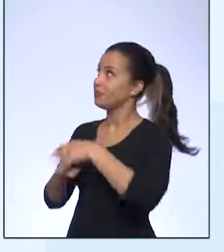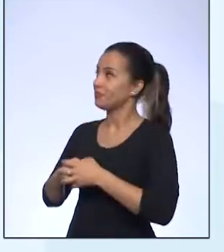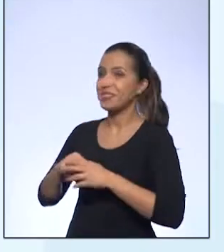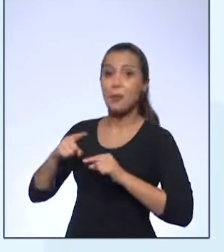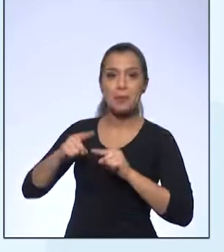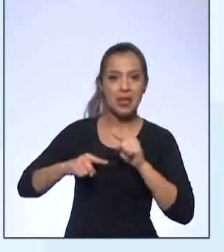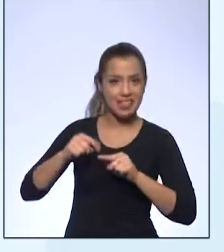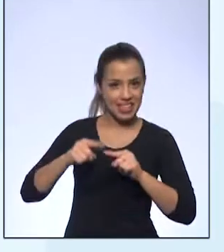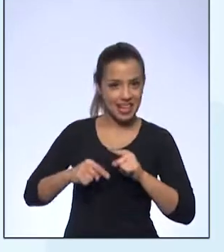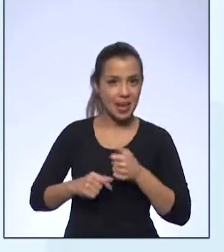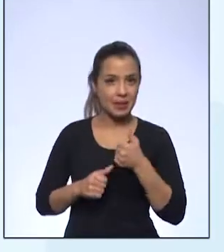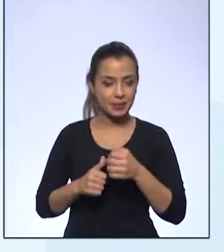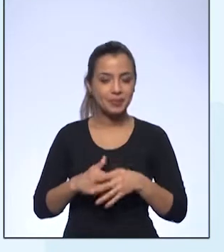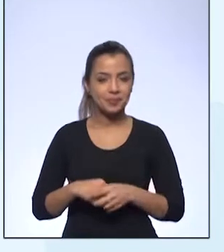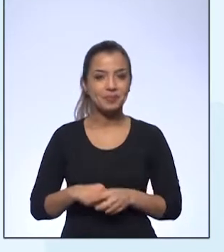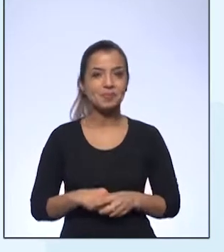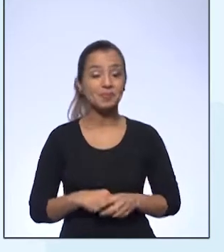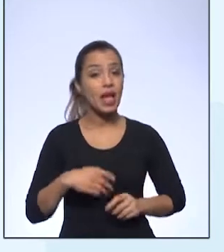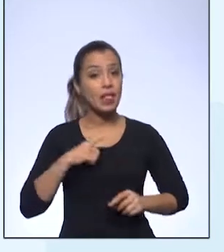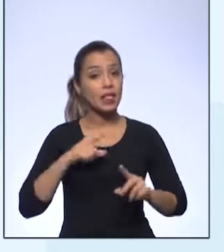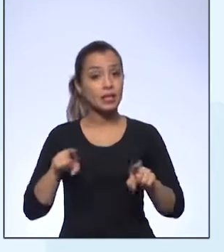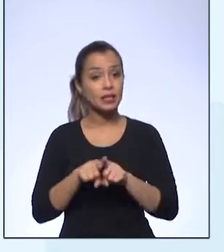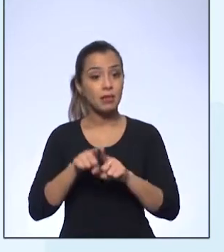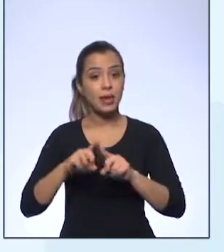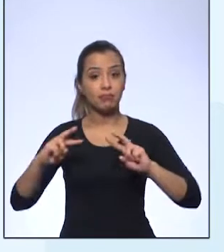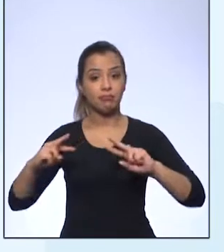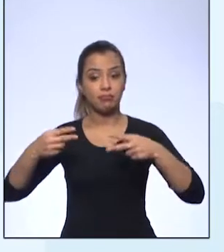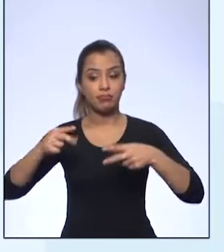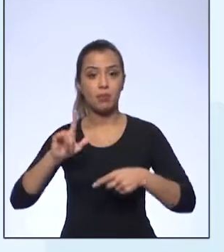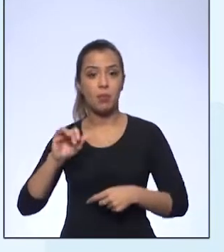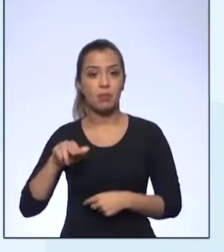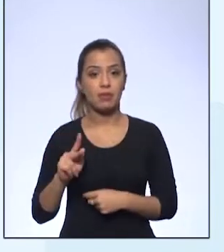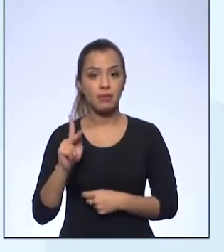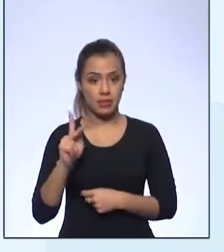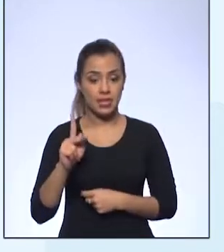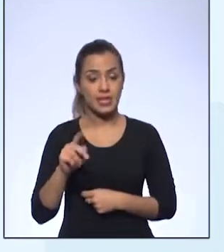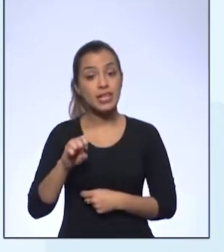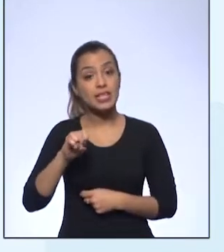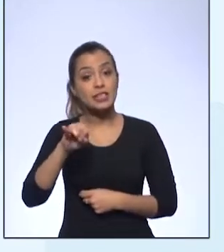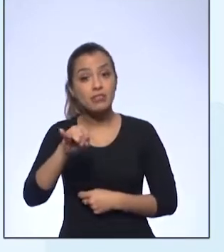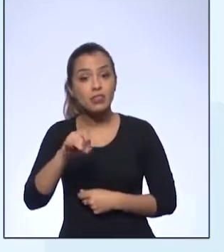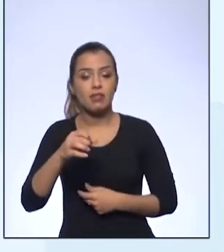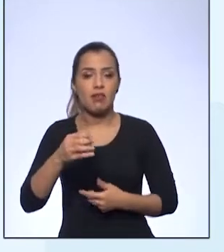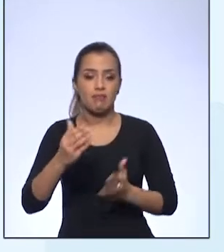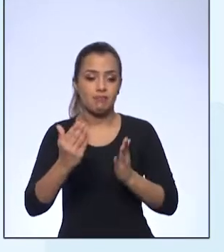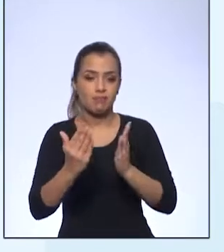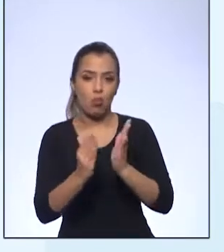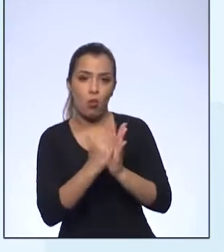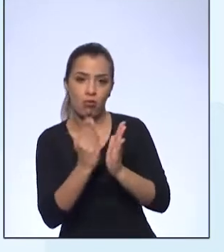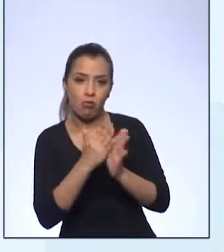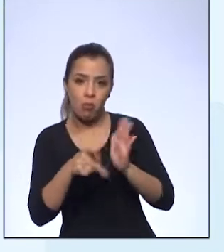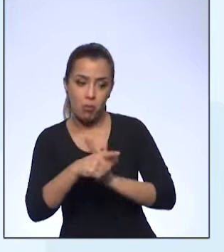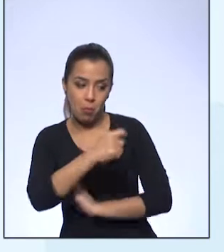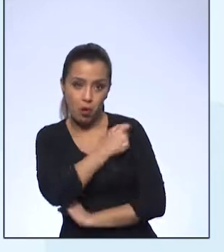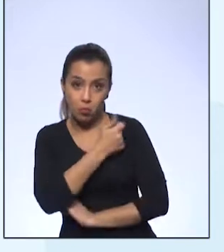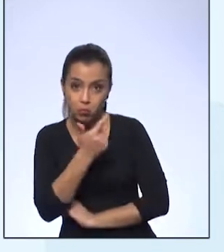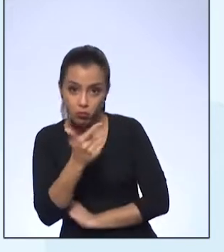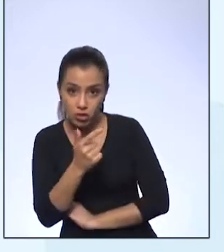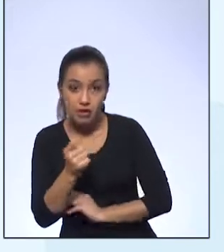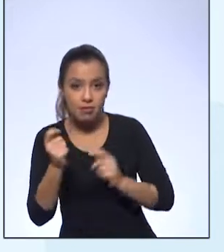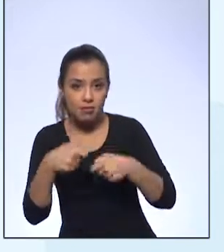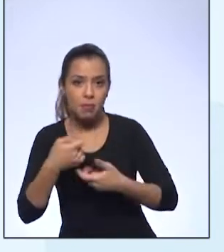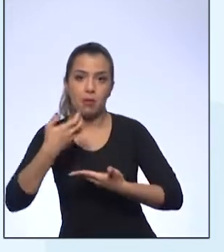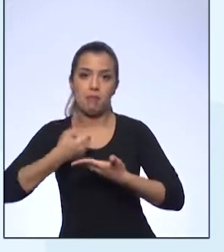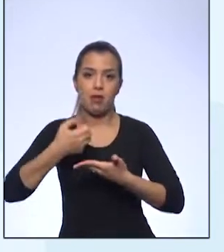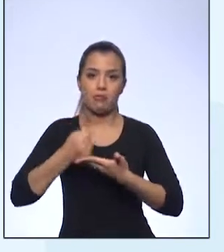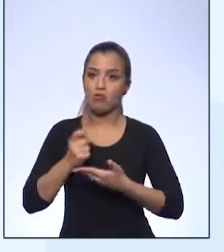caderno do aluno. Tem esse link para que vocês possam fazer o download, caso você não tenha um caderno do aluno ainda. Inclusive o caderno aluno do